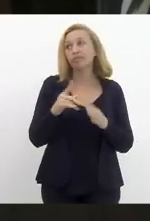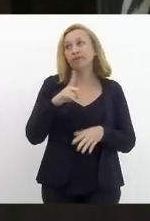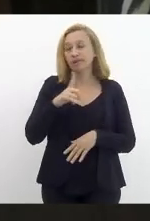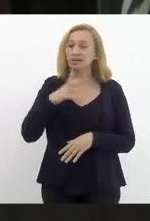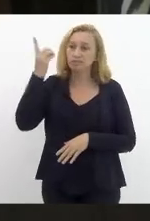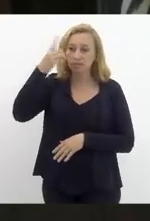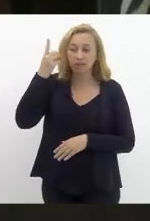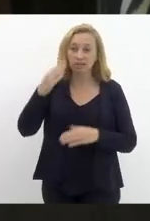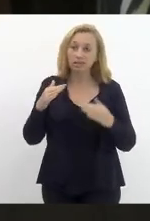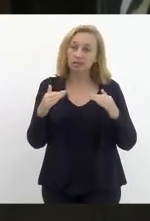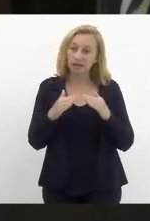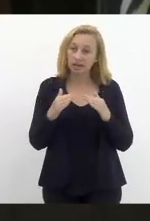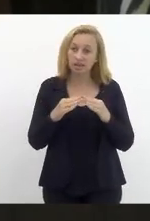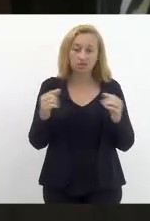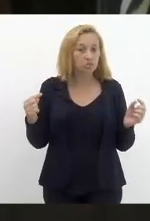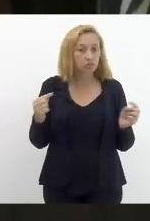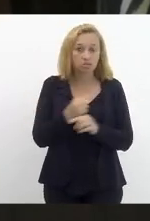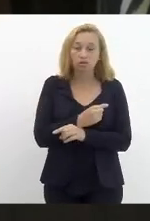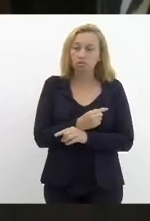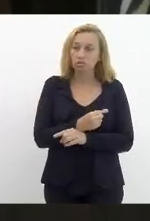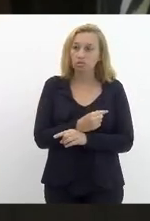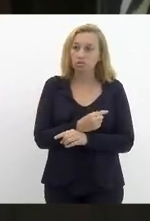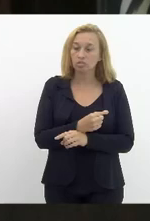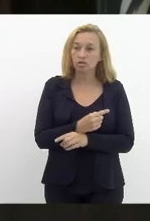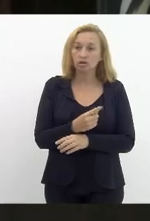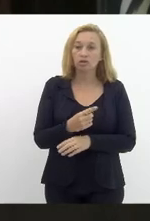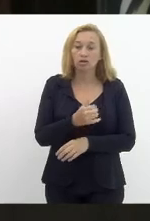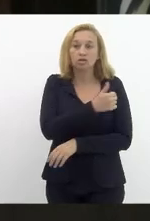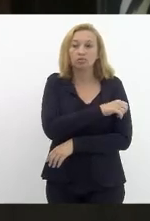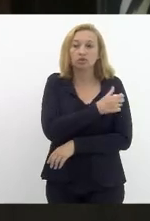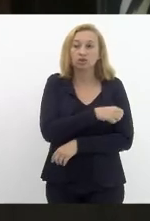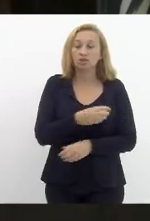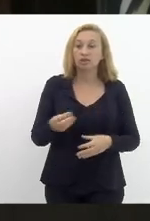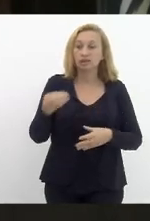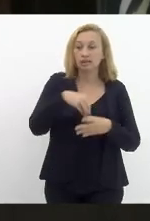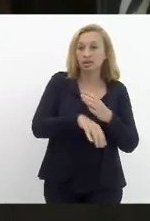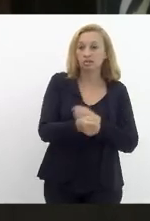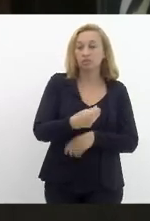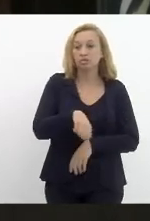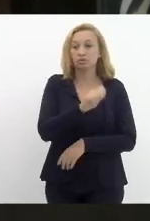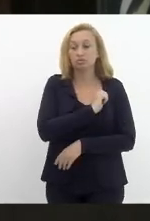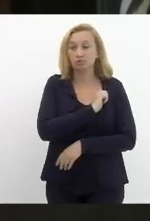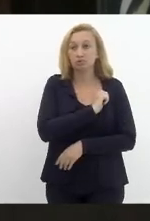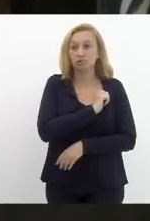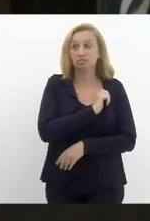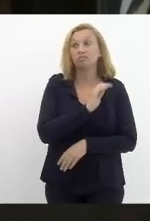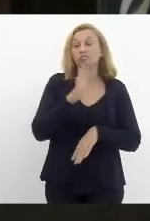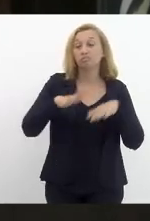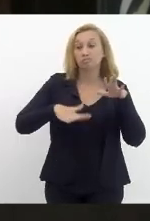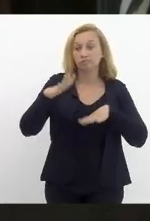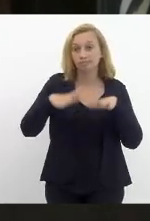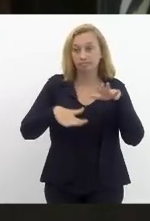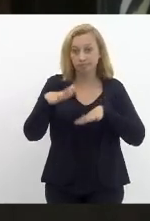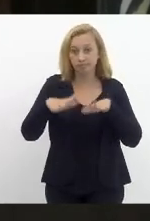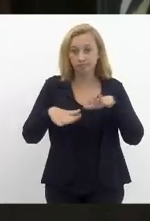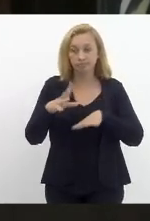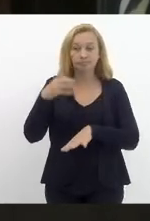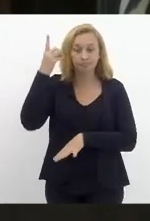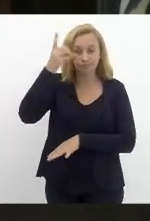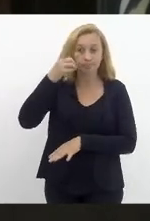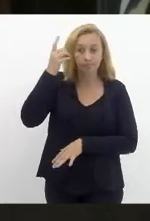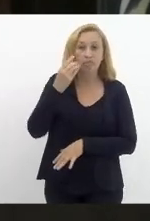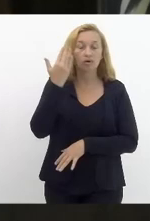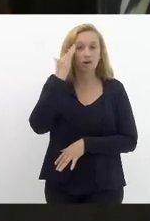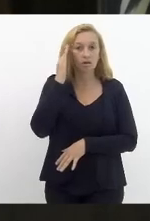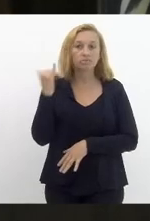casa que não concordam sequer que o Rio de Janeiro deva estar no regime. Isso é também do Parlamento. Particularmente, eu